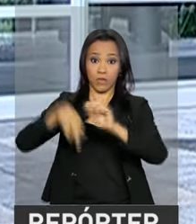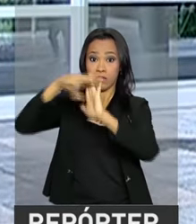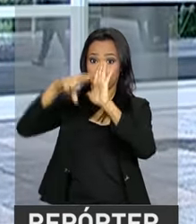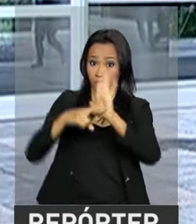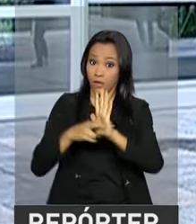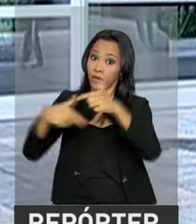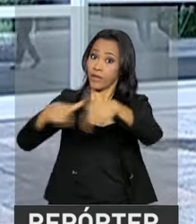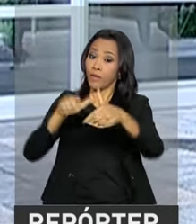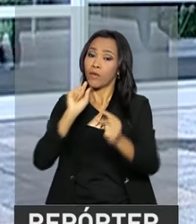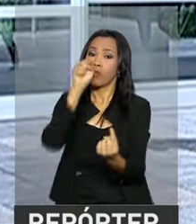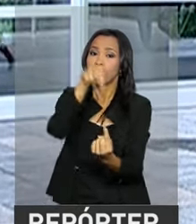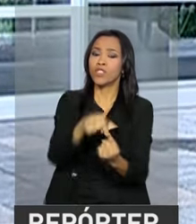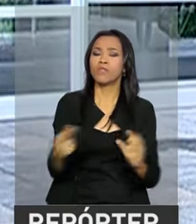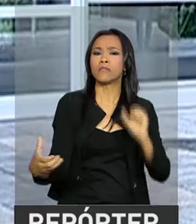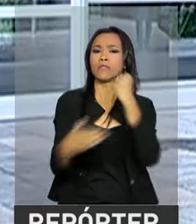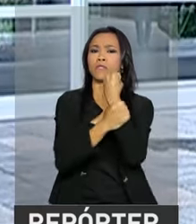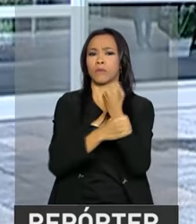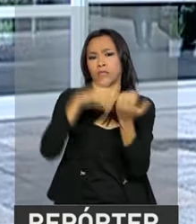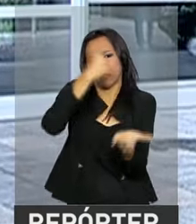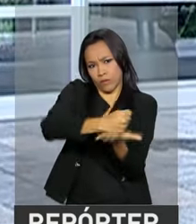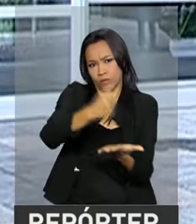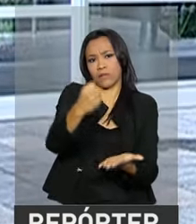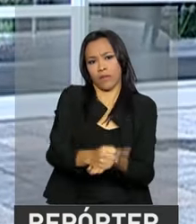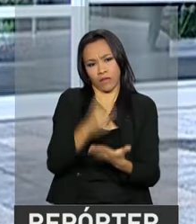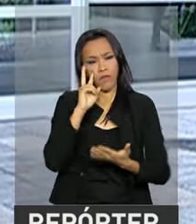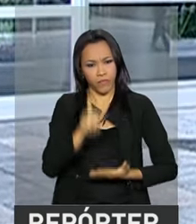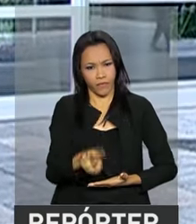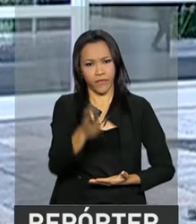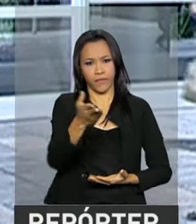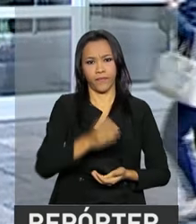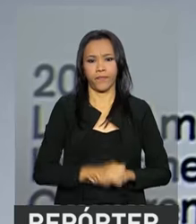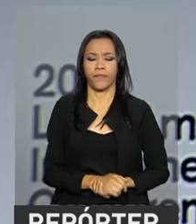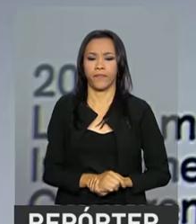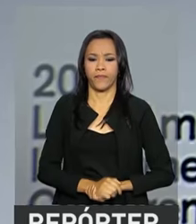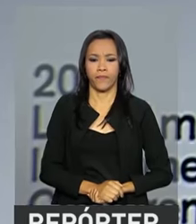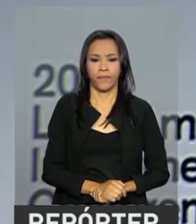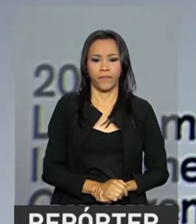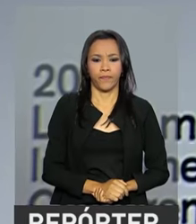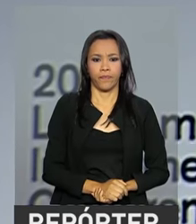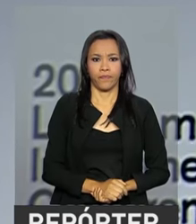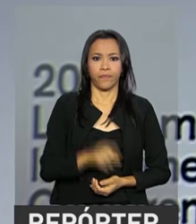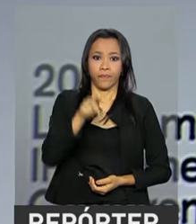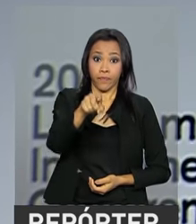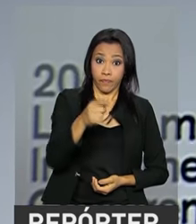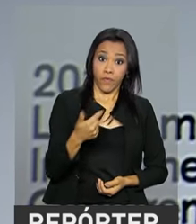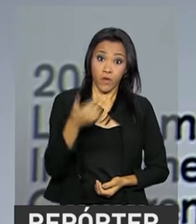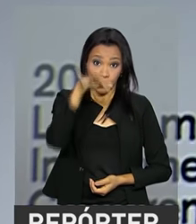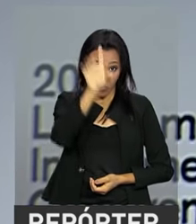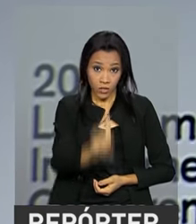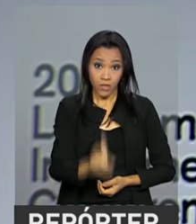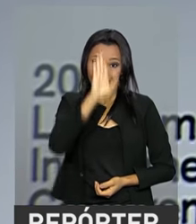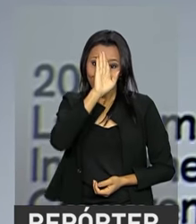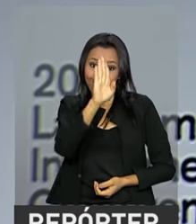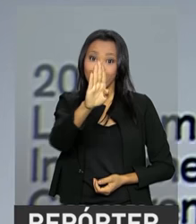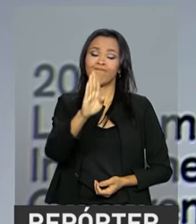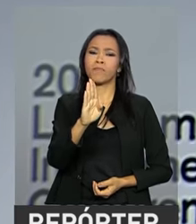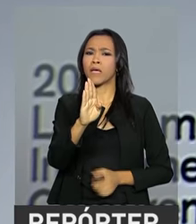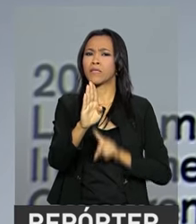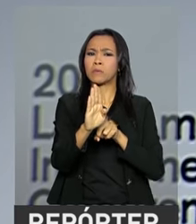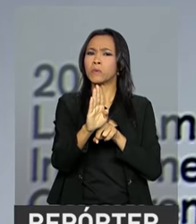mais segurança jurídica aos investidores. Vamos ouvir. os direitos fundamentais não